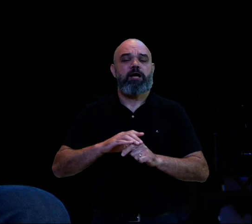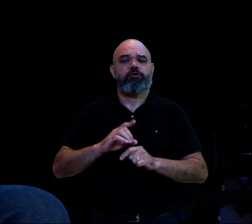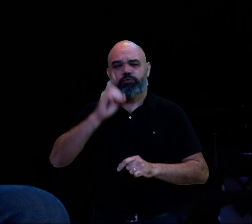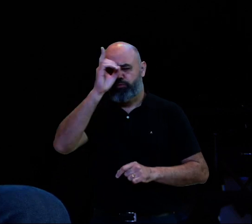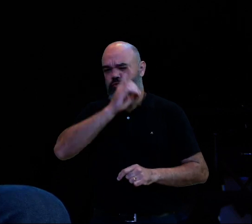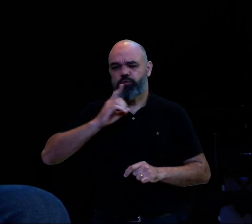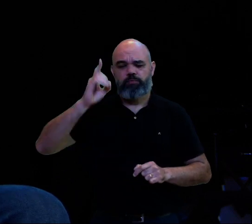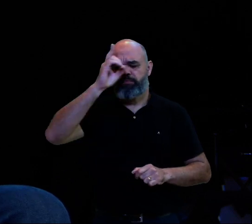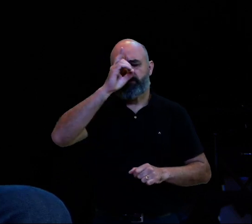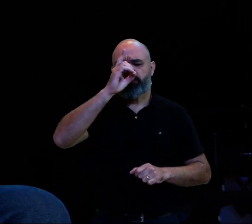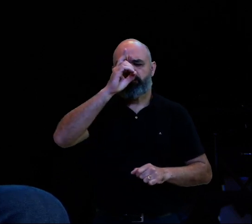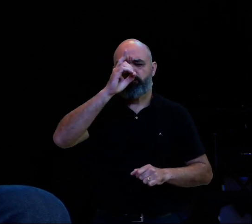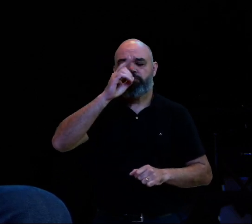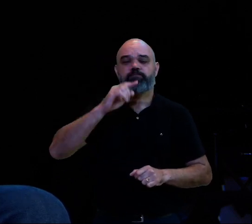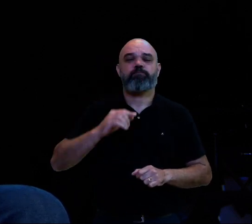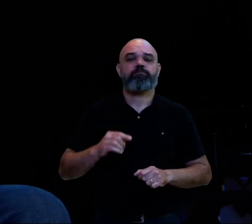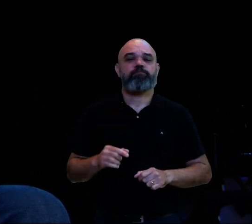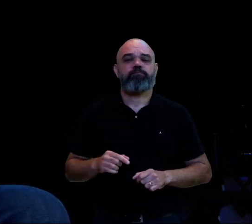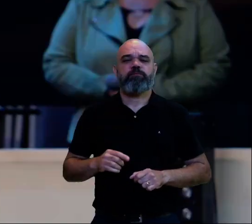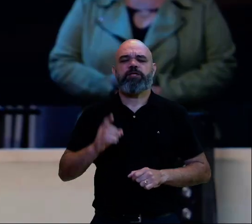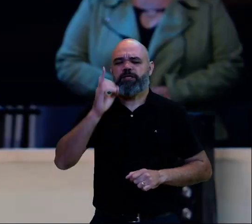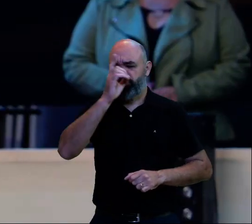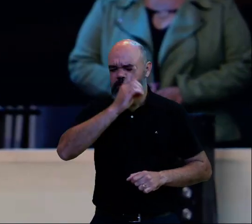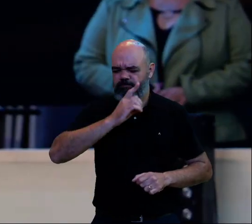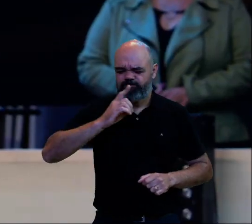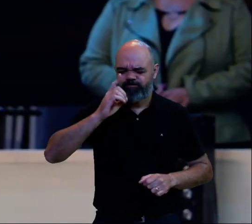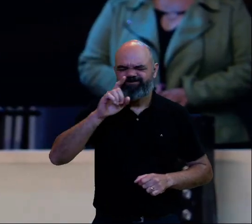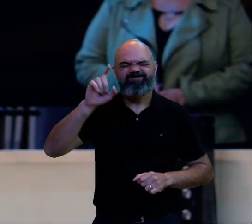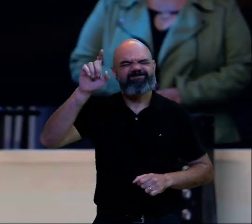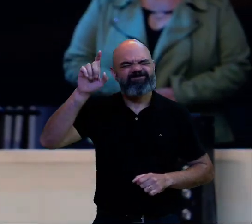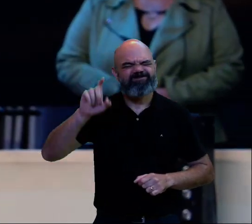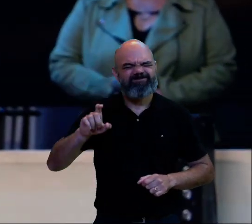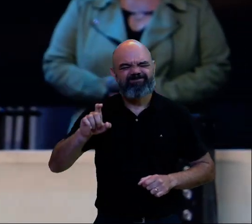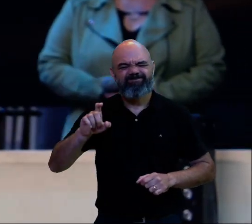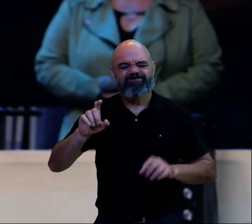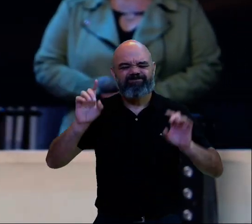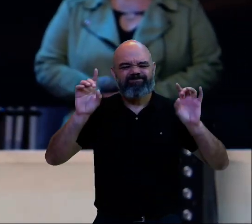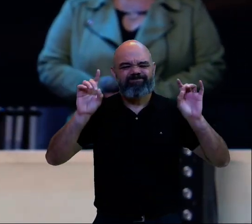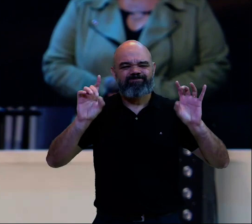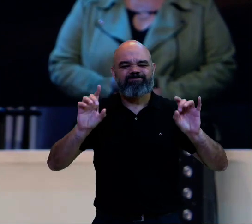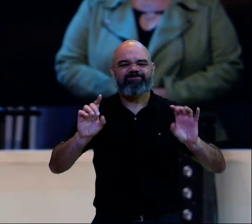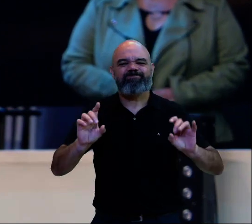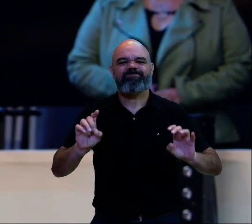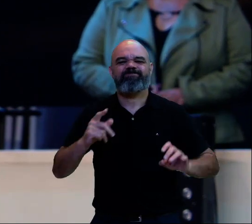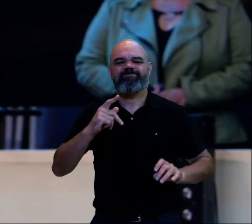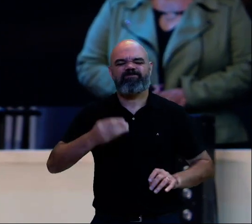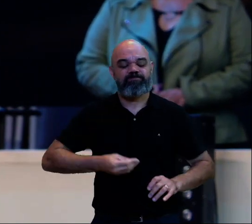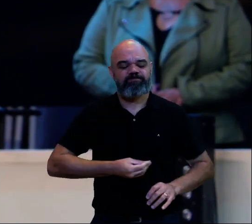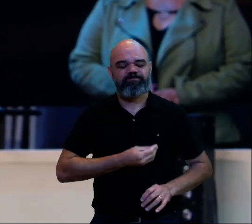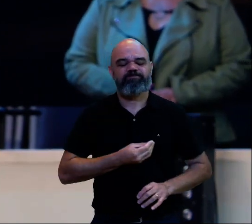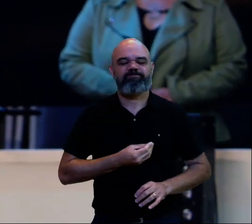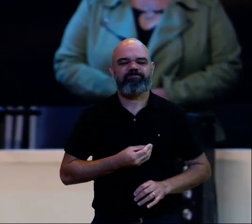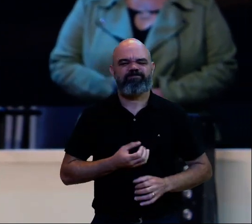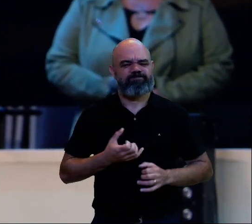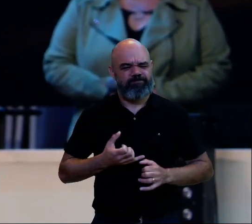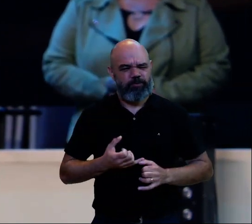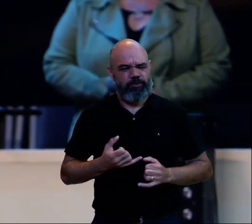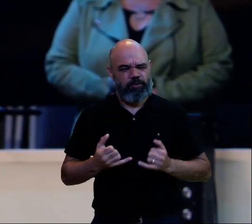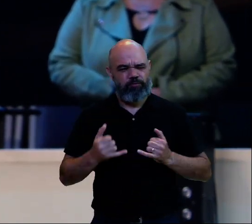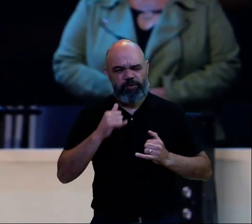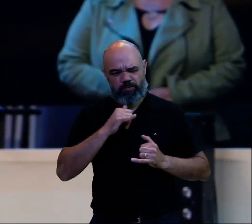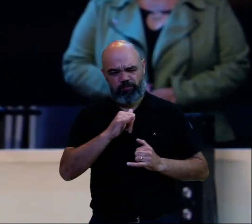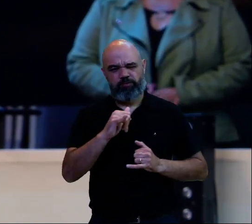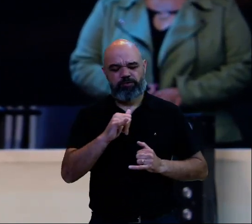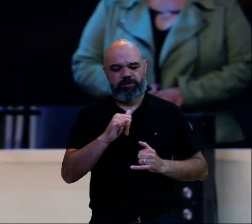domingo, esse seja um domingo especial para a sua vida. Olha, eu vou dizer uma coisa para vocês. Não vou contar os detalhes,